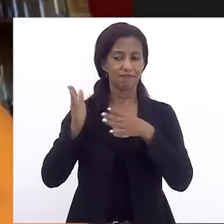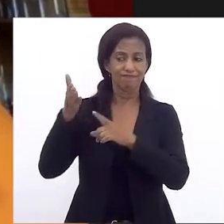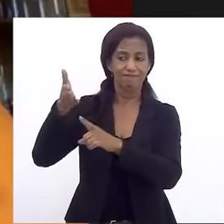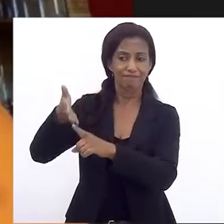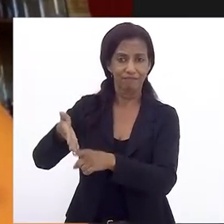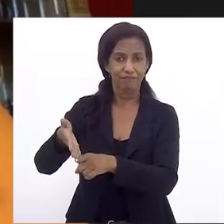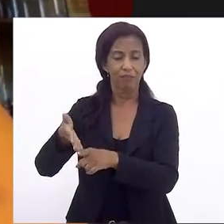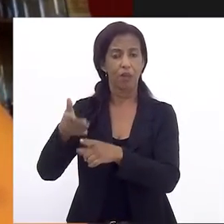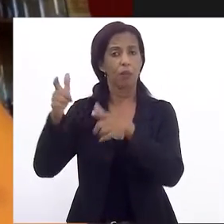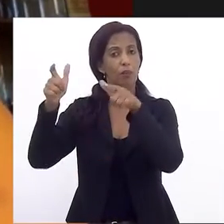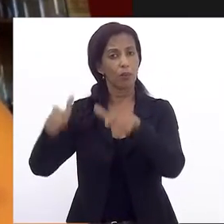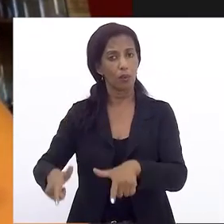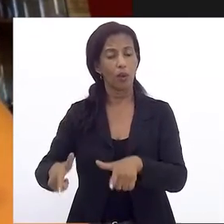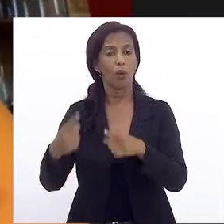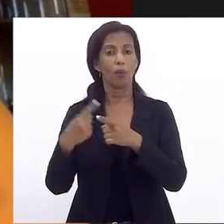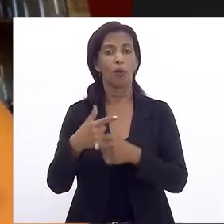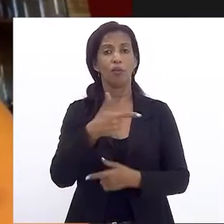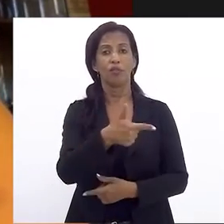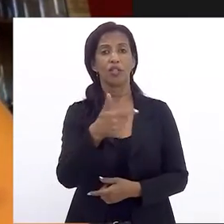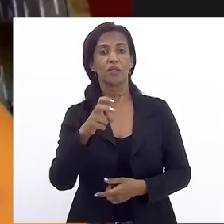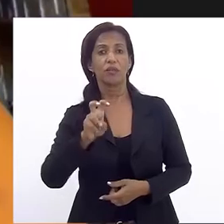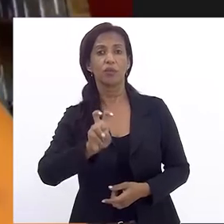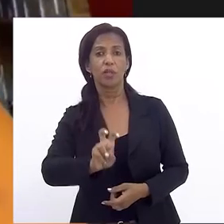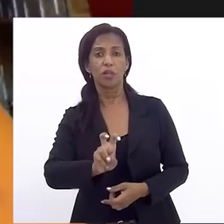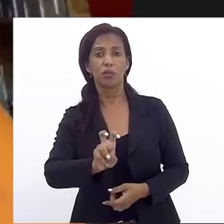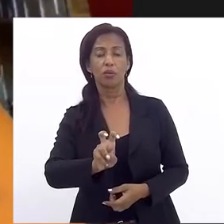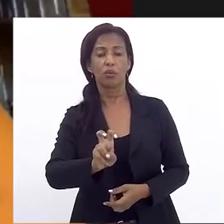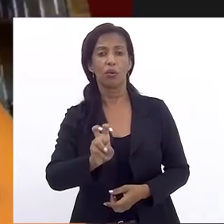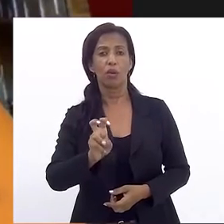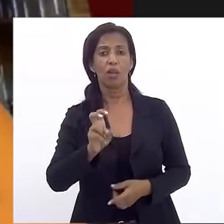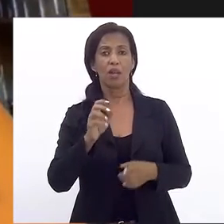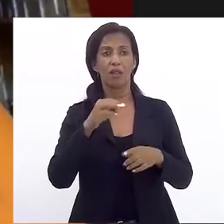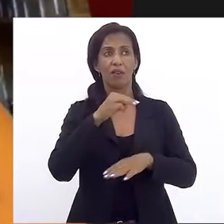hoje, 25º, ele vai de Maricá